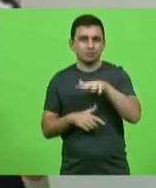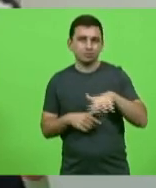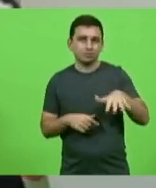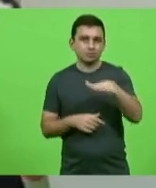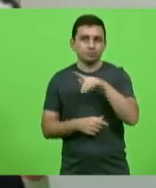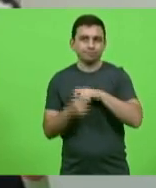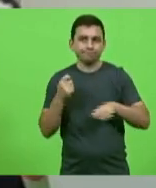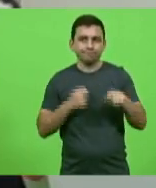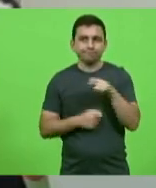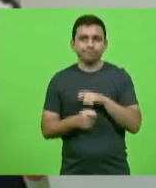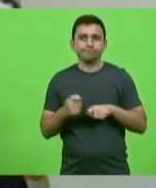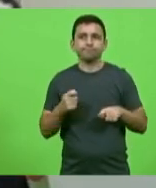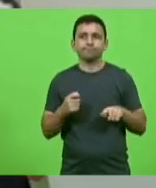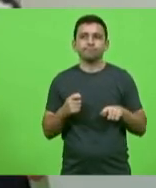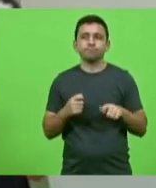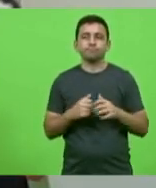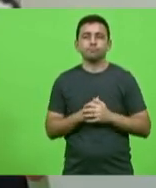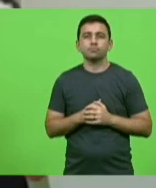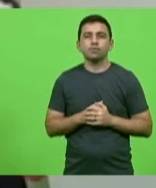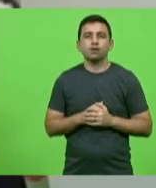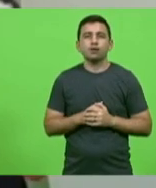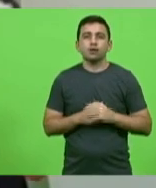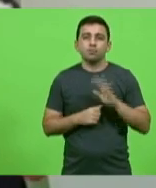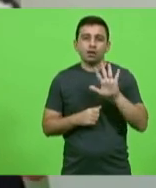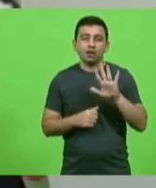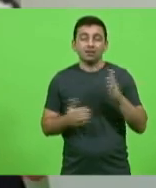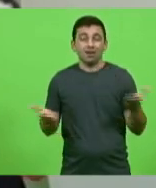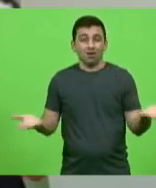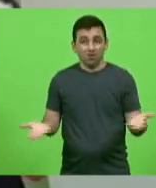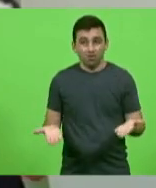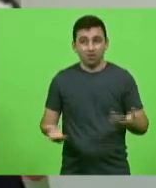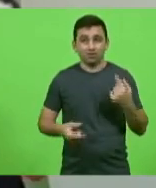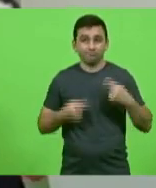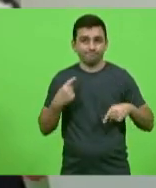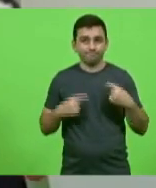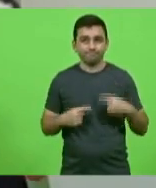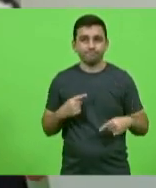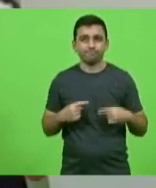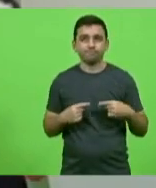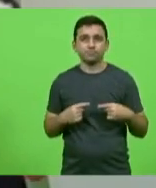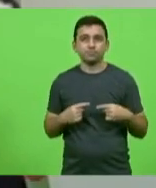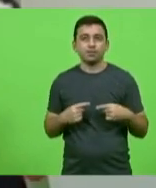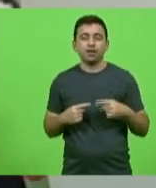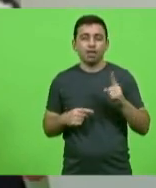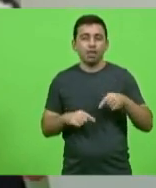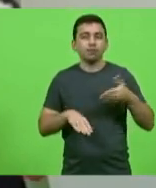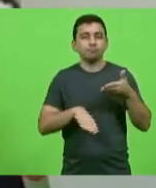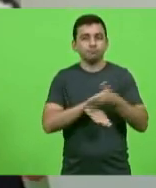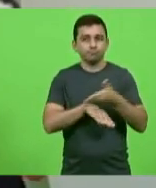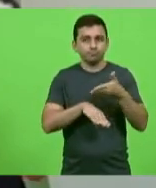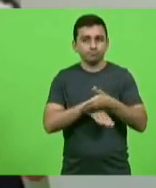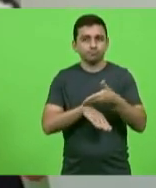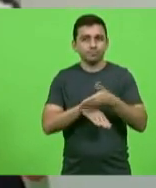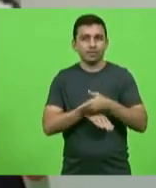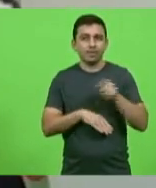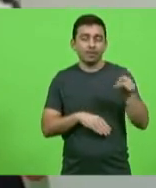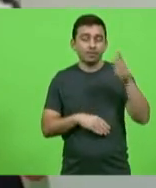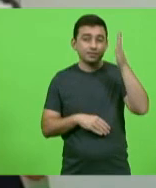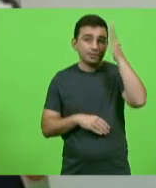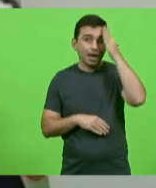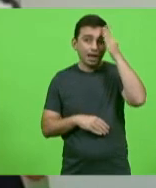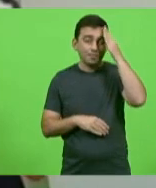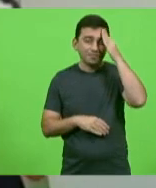âmbito administrativo mas o que se discute Essa é a participação EA